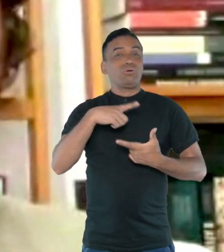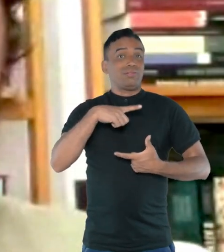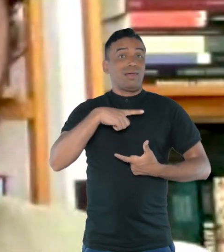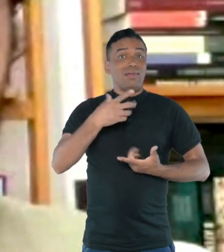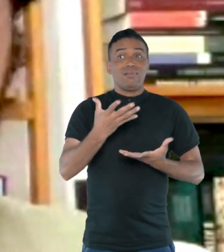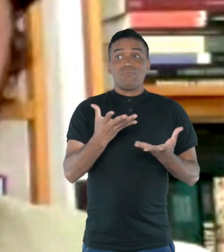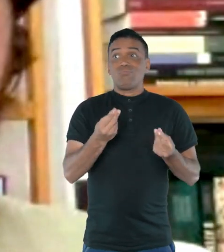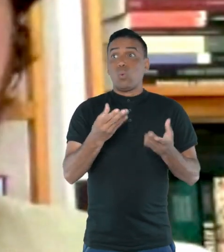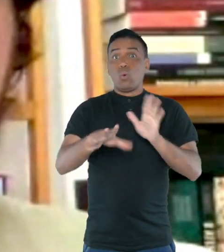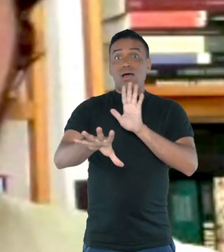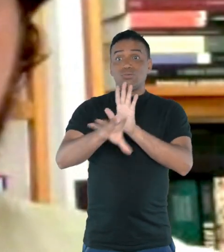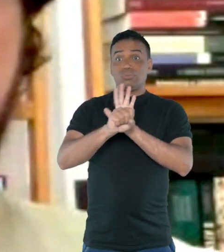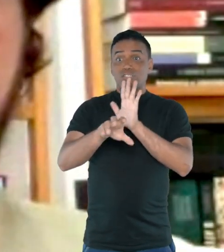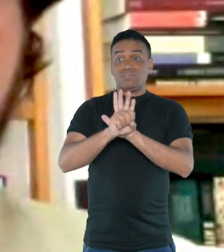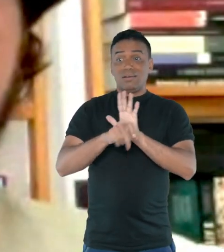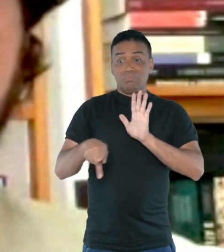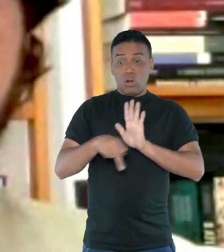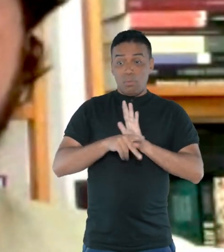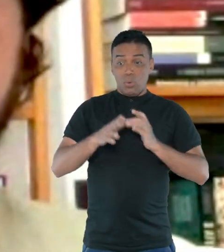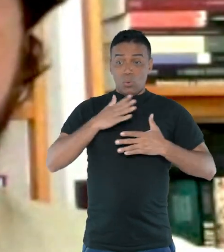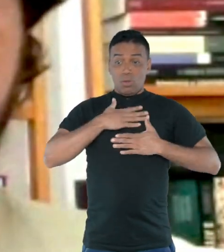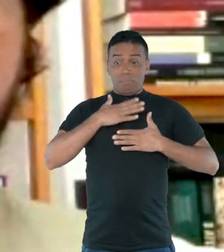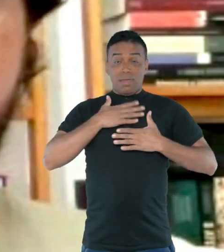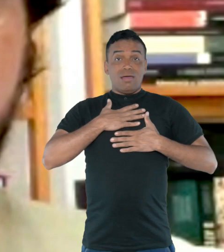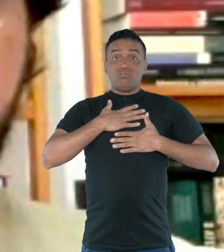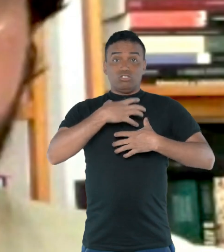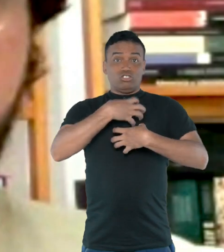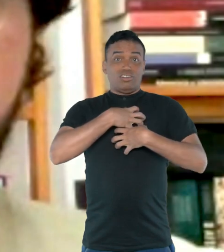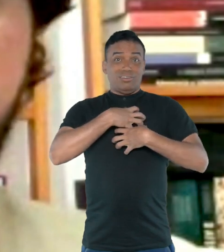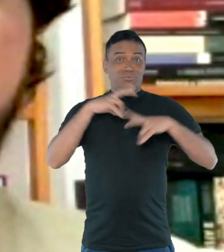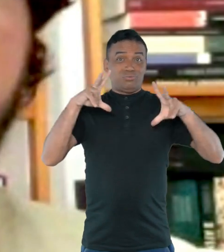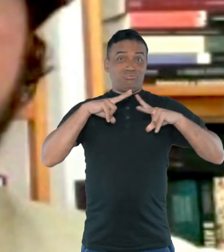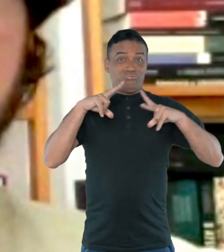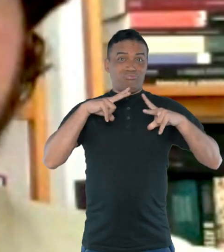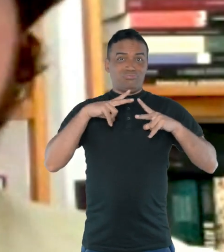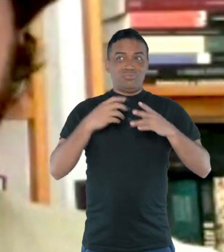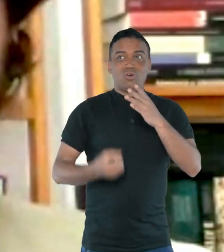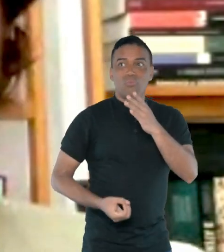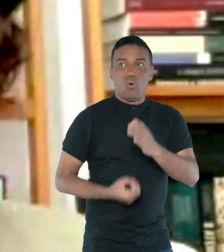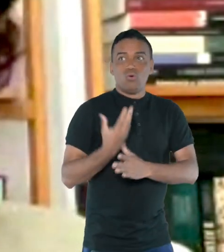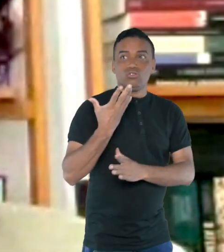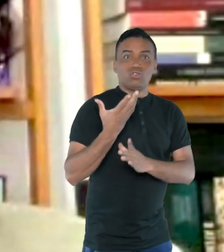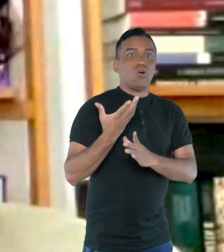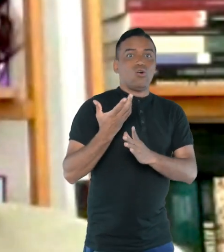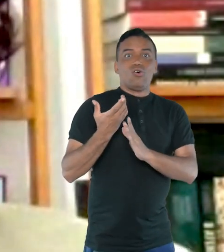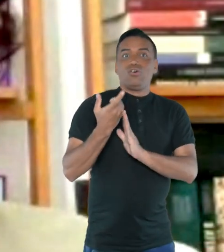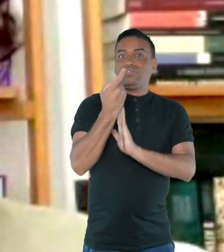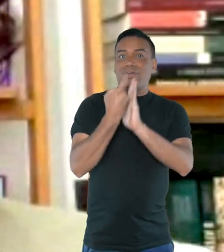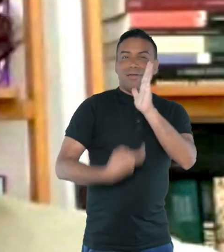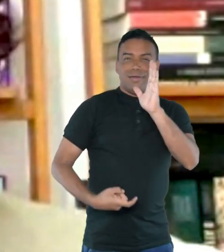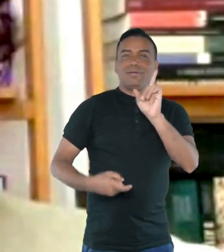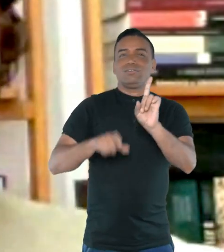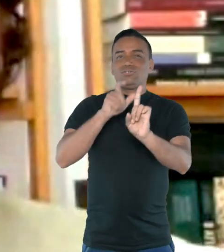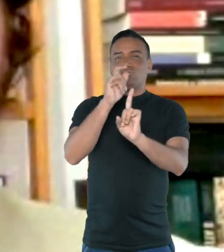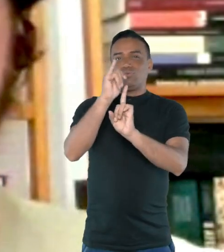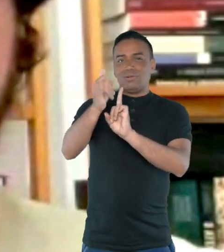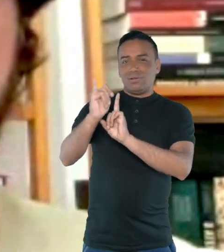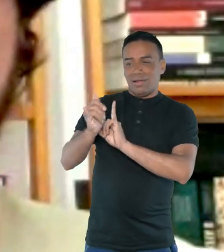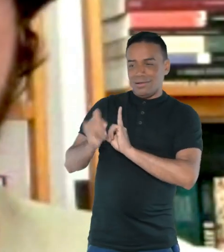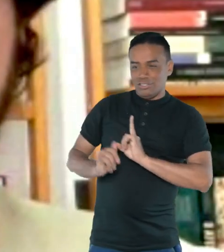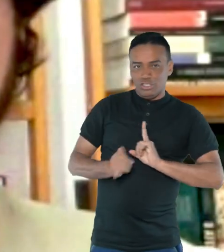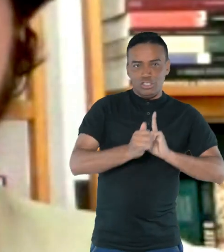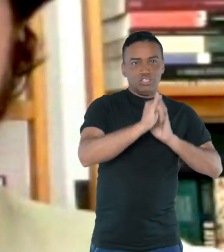subjetividade, muito de nós mesmos, na maneira como a gente constrói as narrativas, os enredos, essas trajetórias